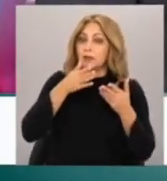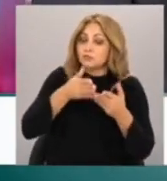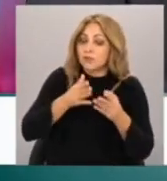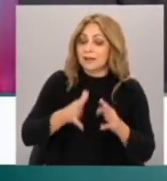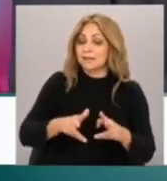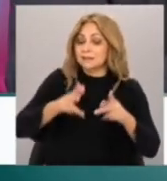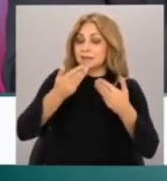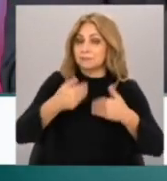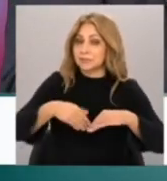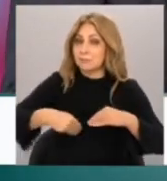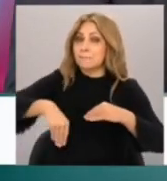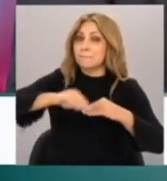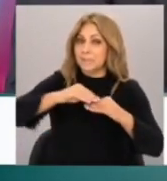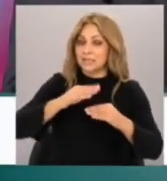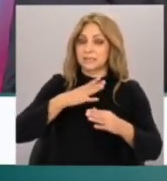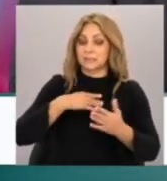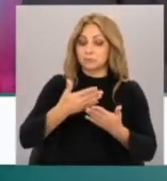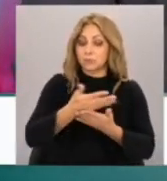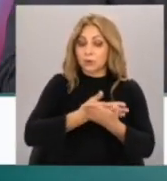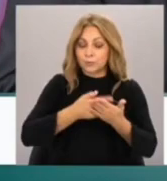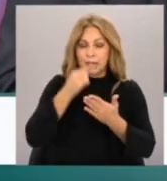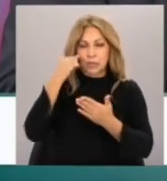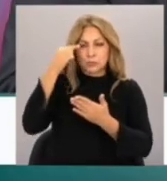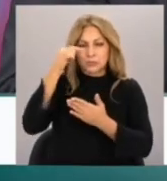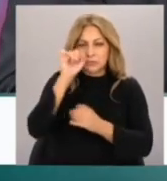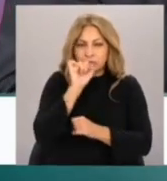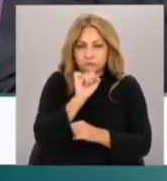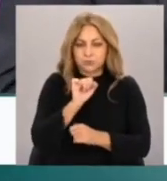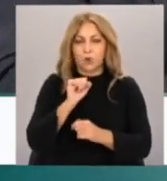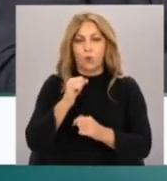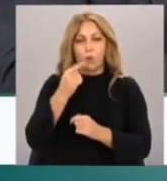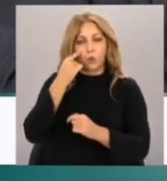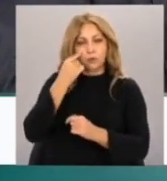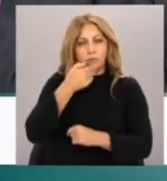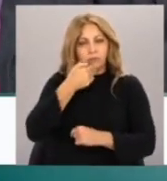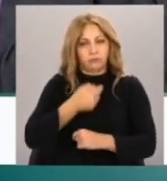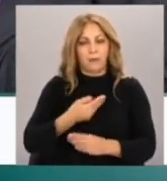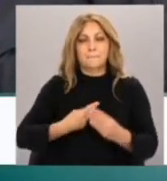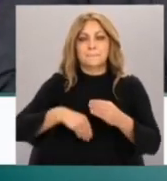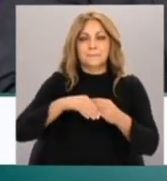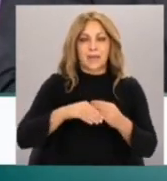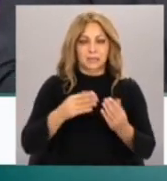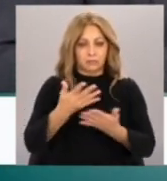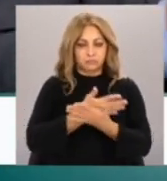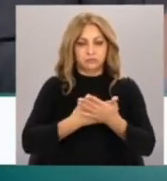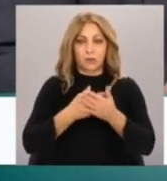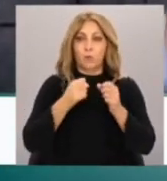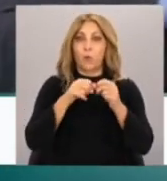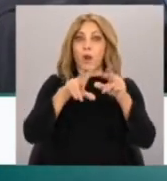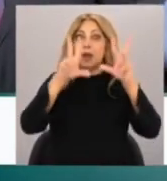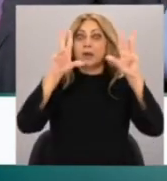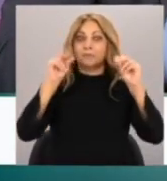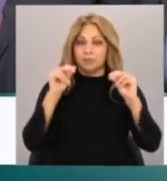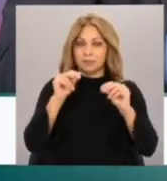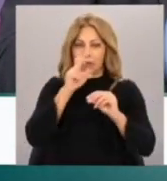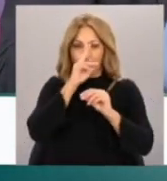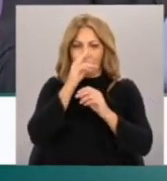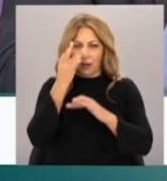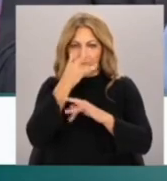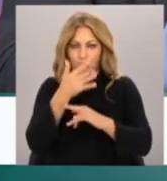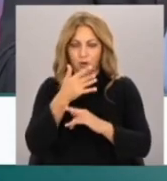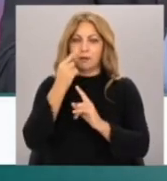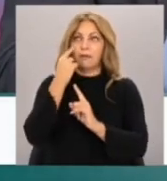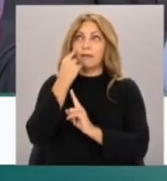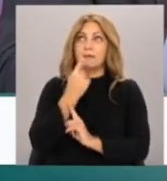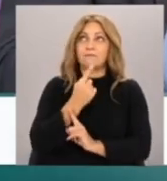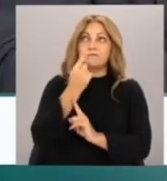isso ou uma economia pessoas me com a minha mais especializada com o maior incorporação de conhecimento uma economia de descarbonização que olhe para a emergência